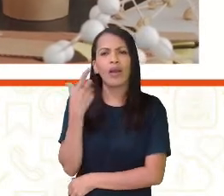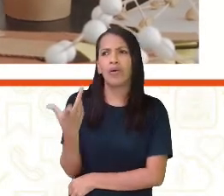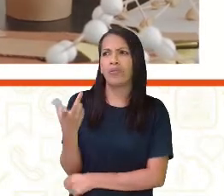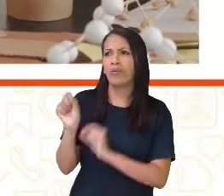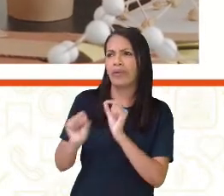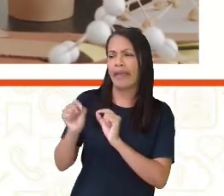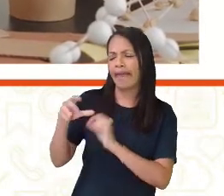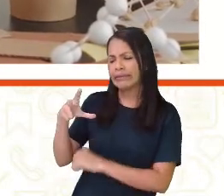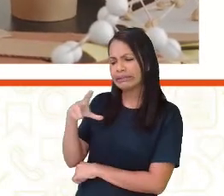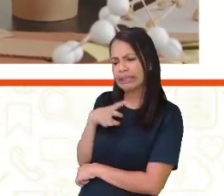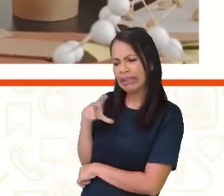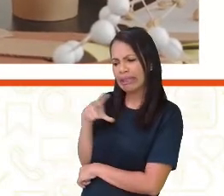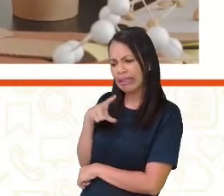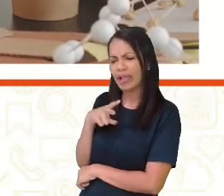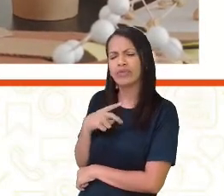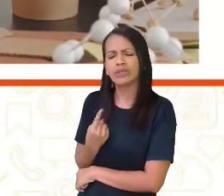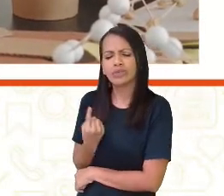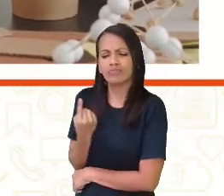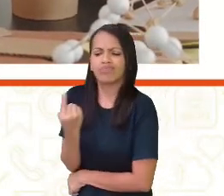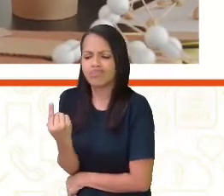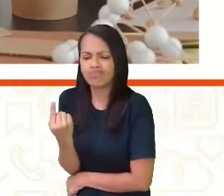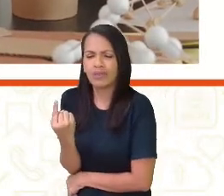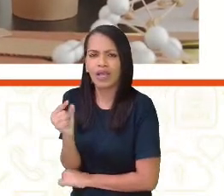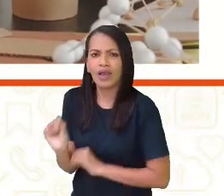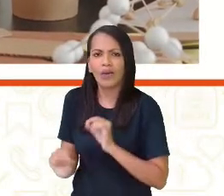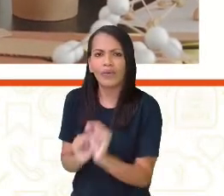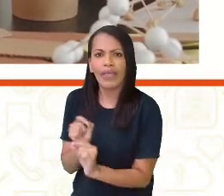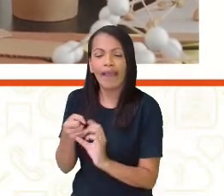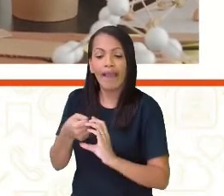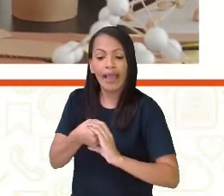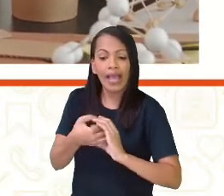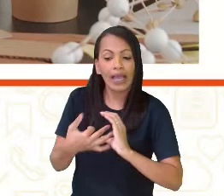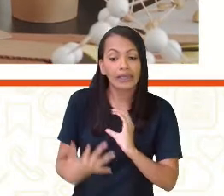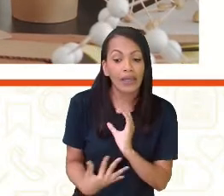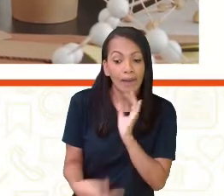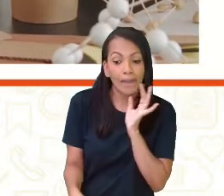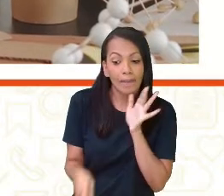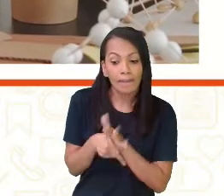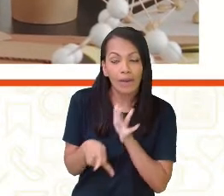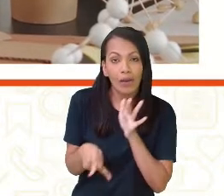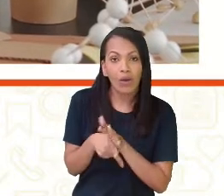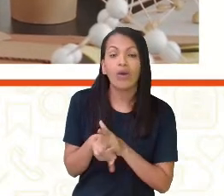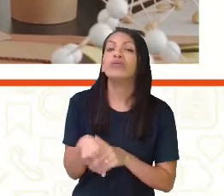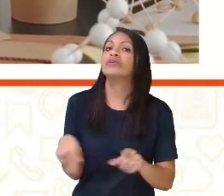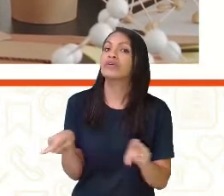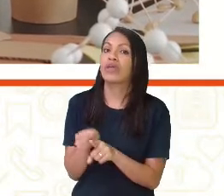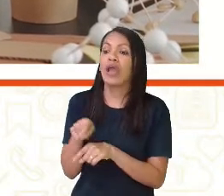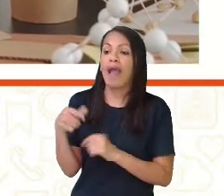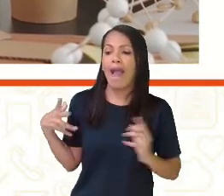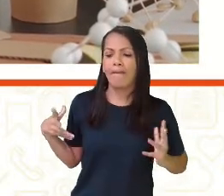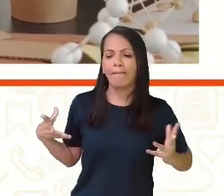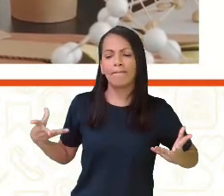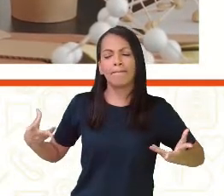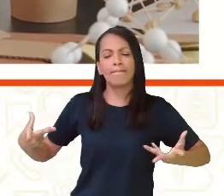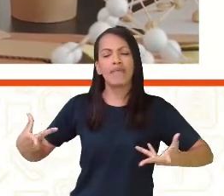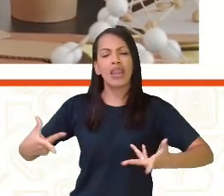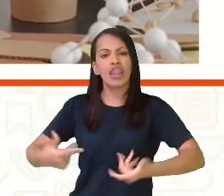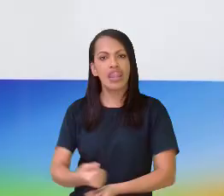meios individuais, a gente está se referindo às características, aos potenciais do estudante,